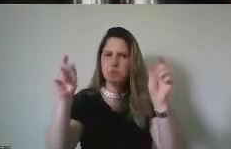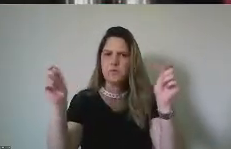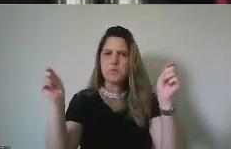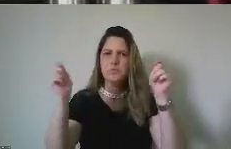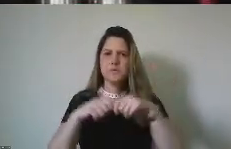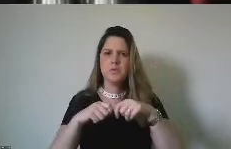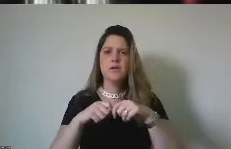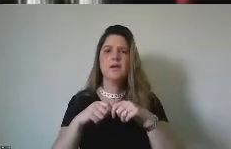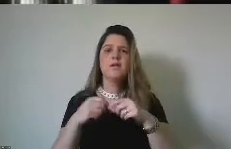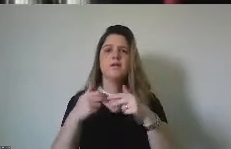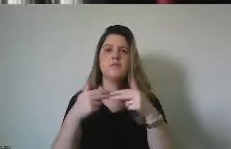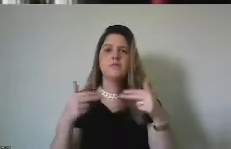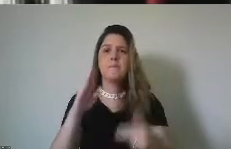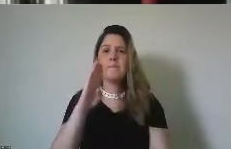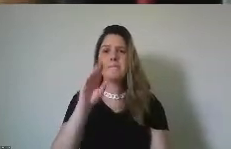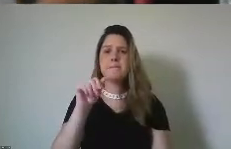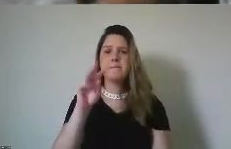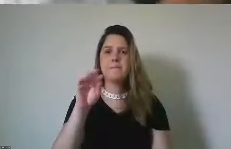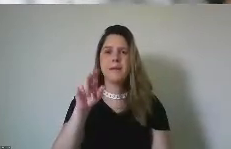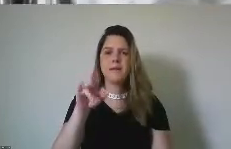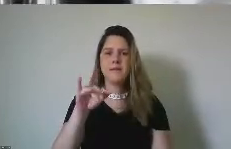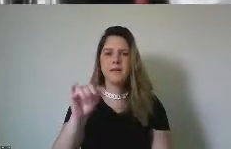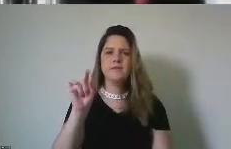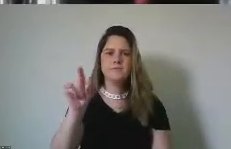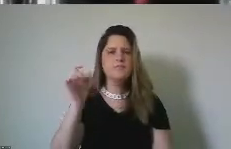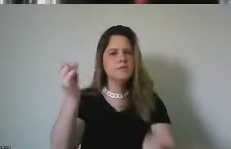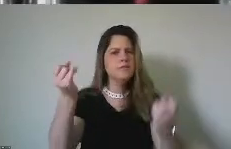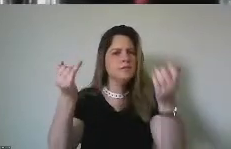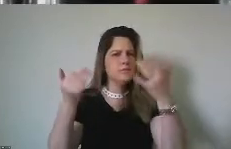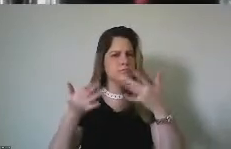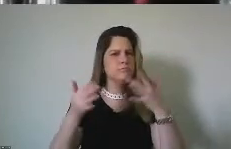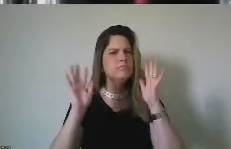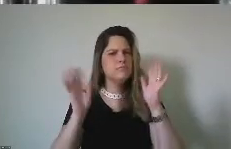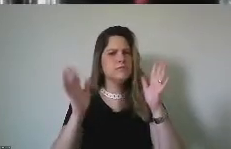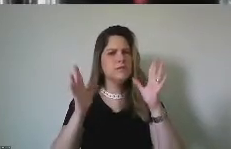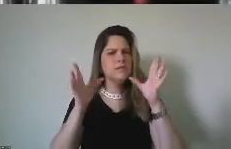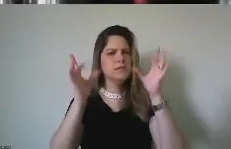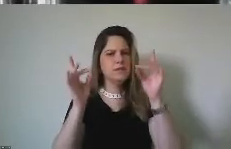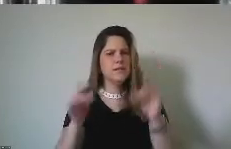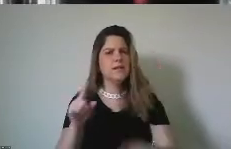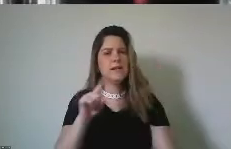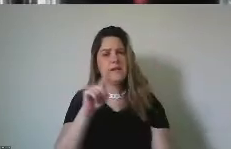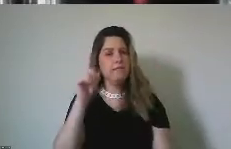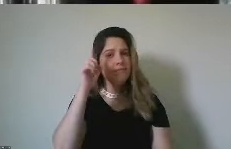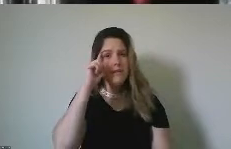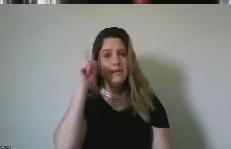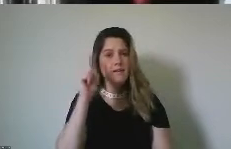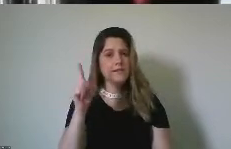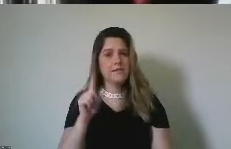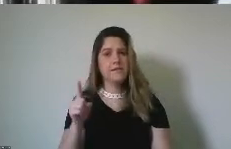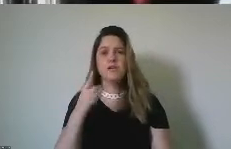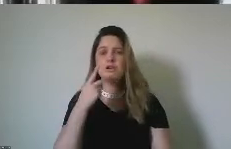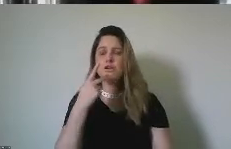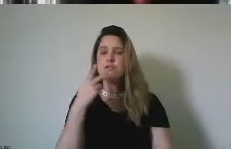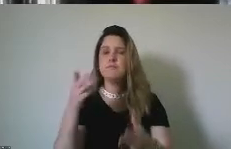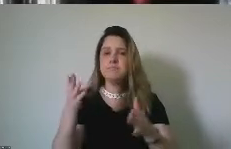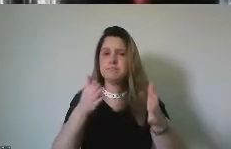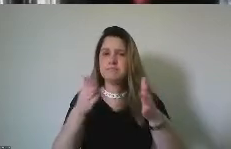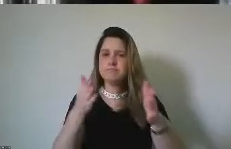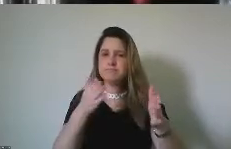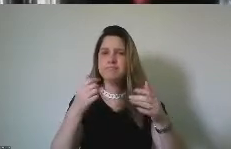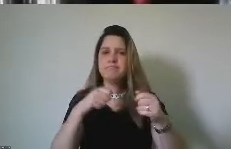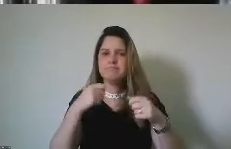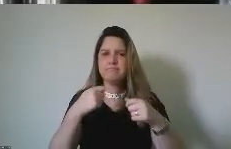inclusive no próximo leilão de reserva de capacidade que ninguém sabe se vai ser em 24 se vai ser em 25 ainda tá